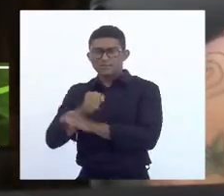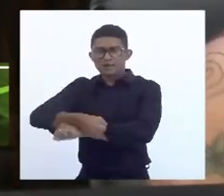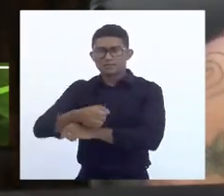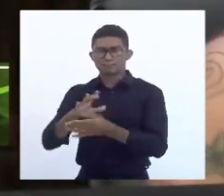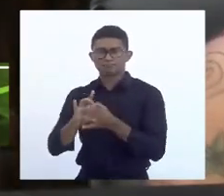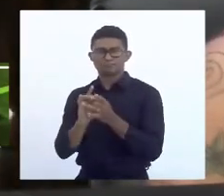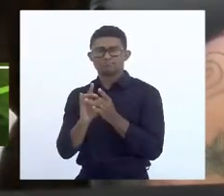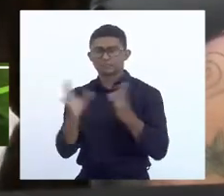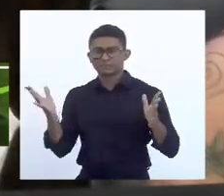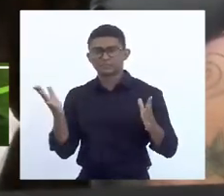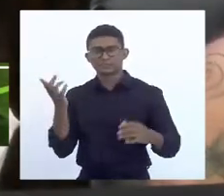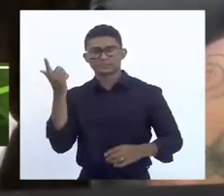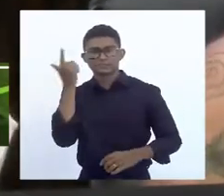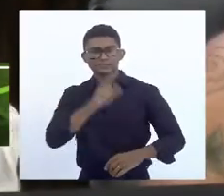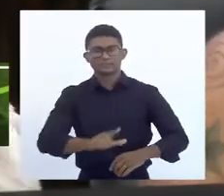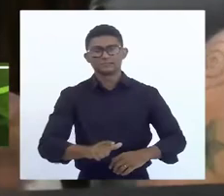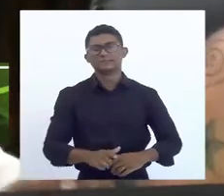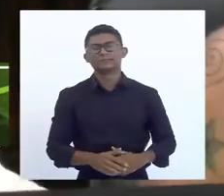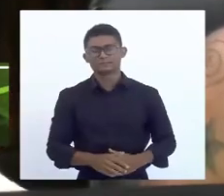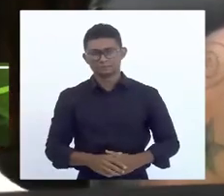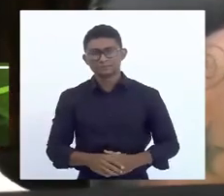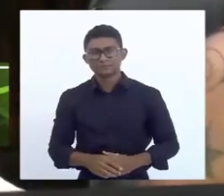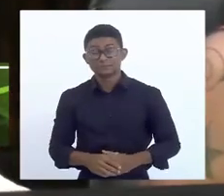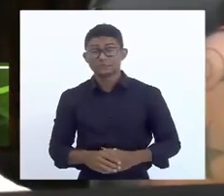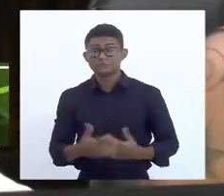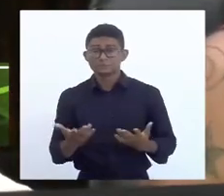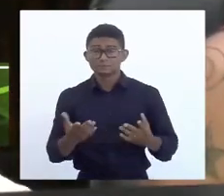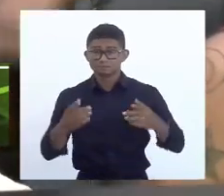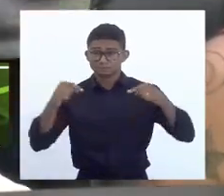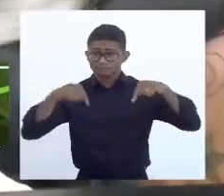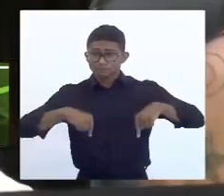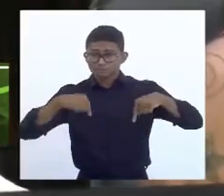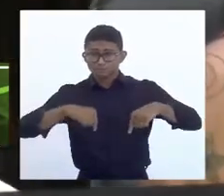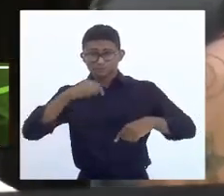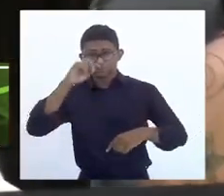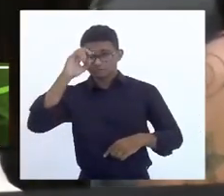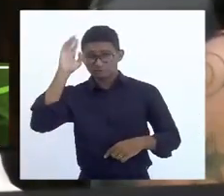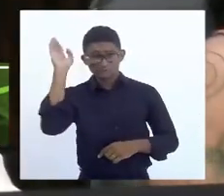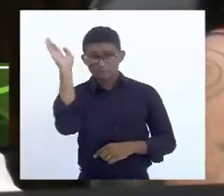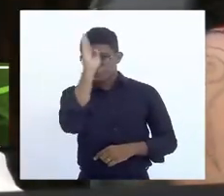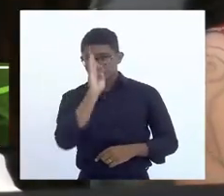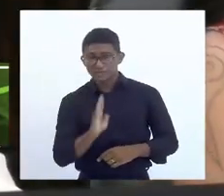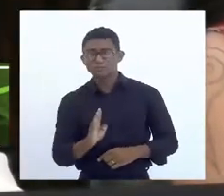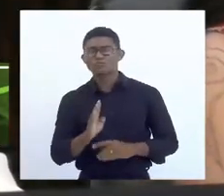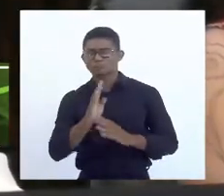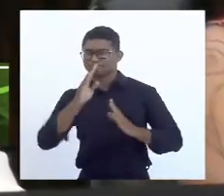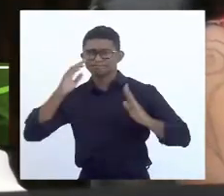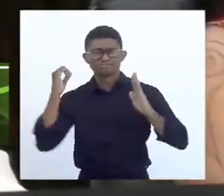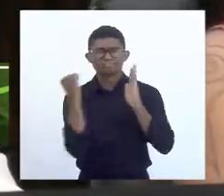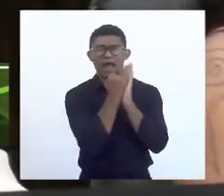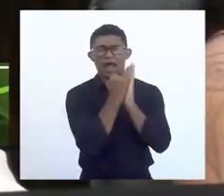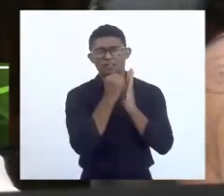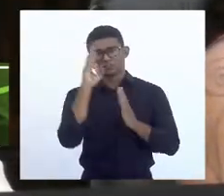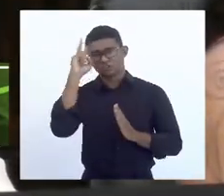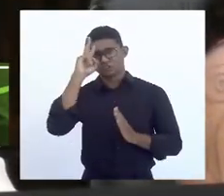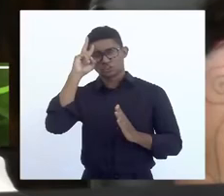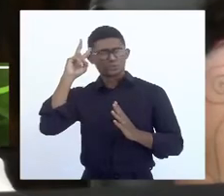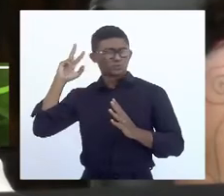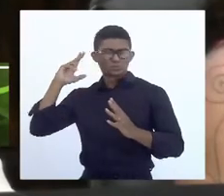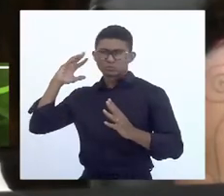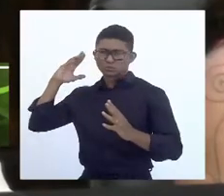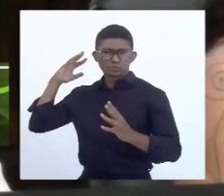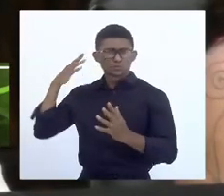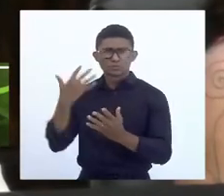Nós rompemos a senzala num país que é permeado e marcado no seu